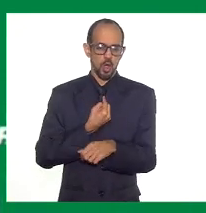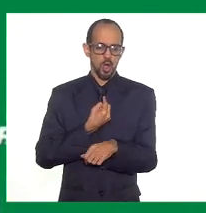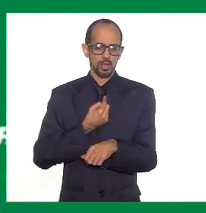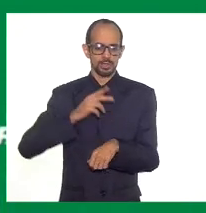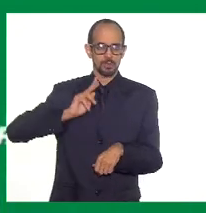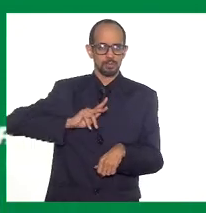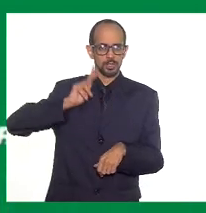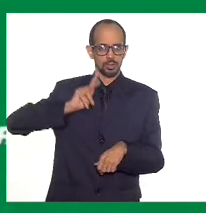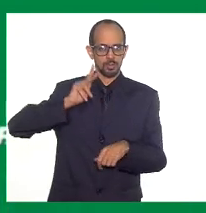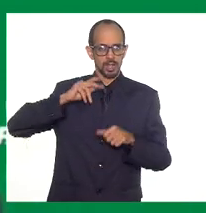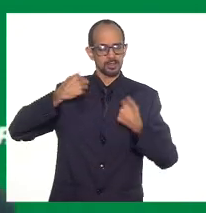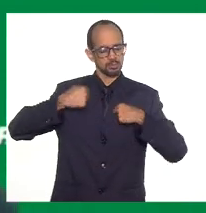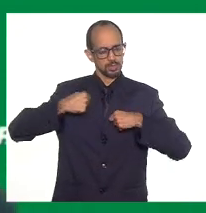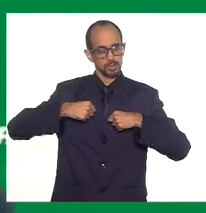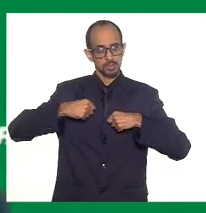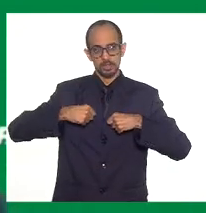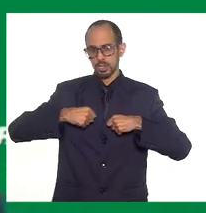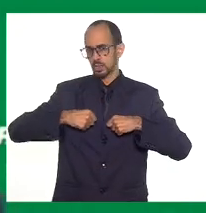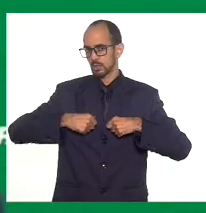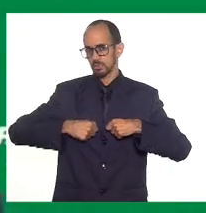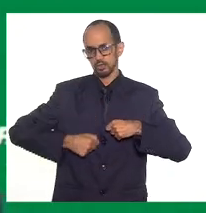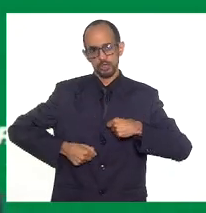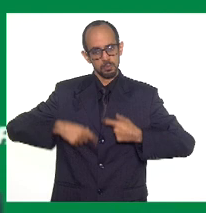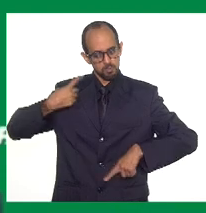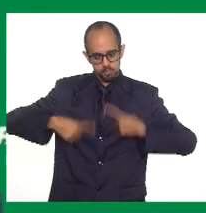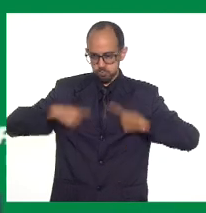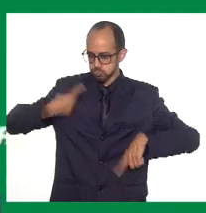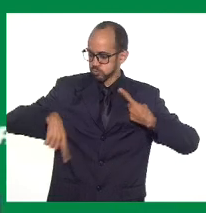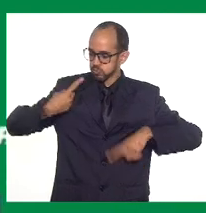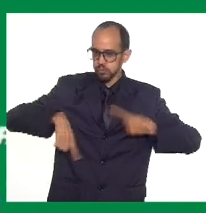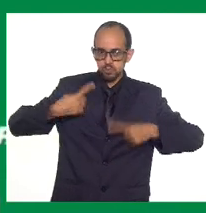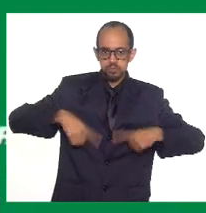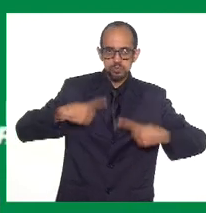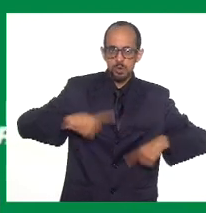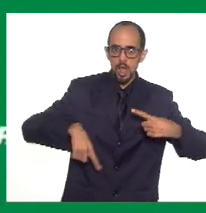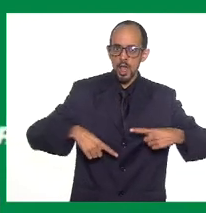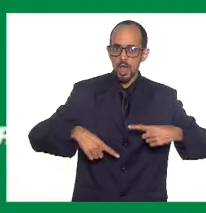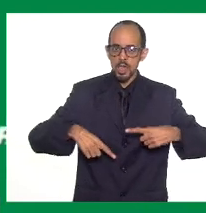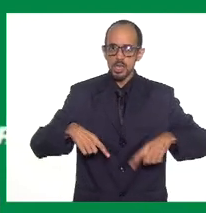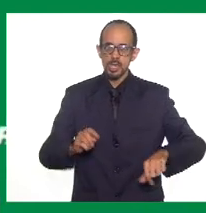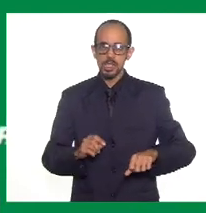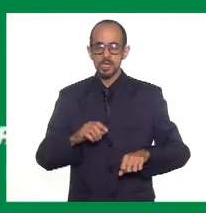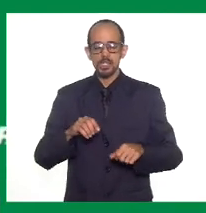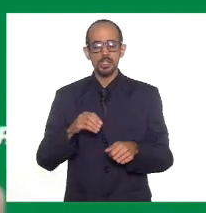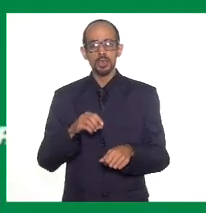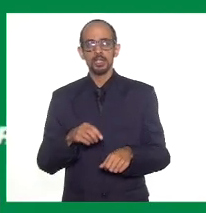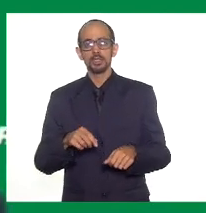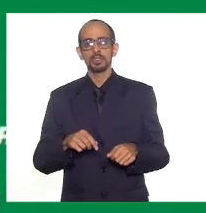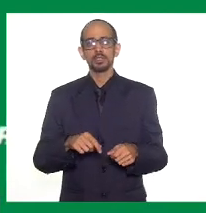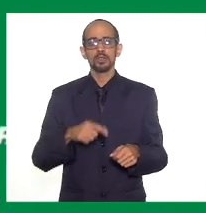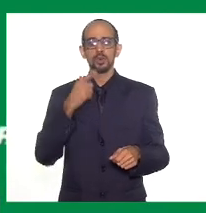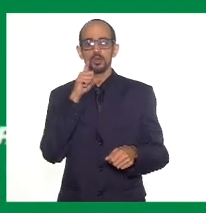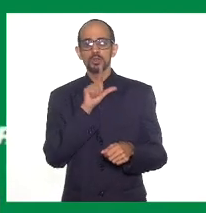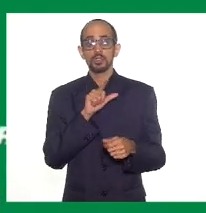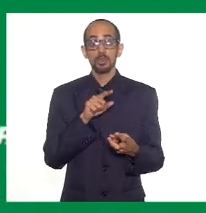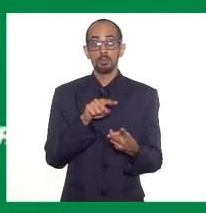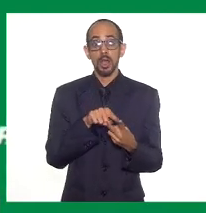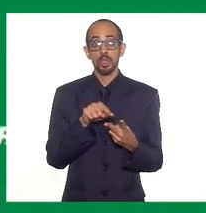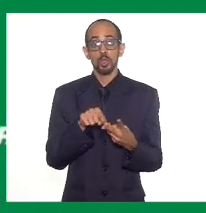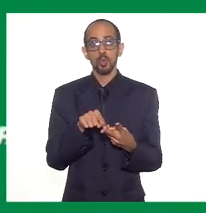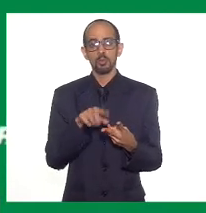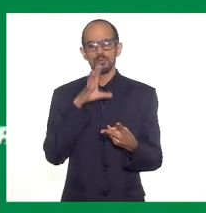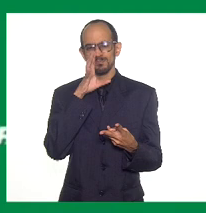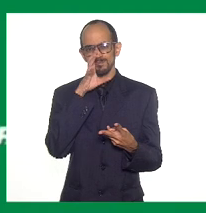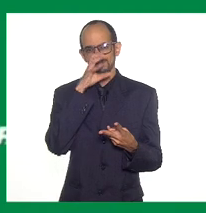ser muito competitivos e temos que buscar o que a gente chama de dupla resiliência. Isso está colocado de forma muito clara no nosso